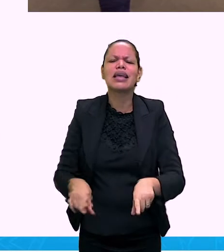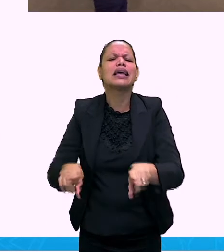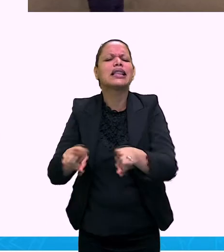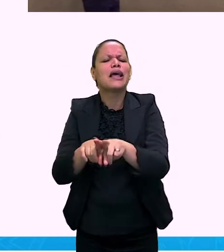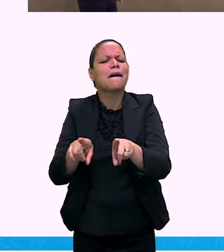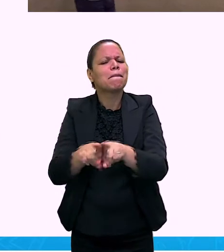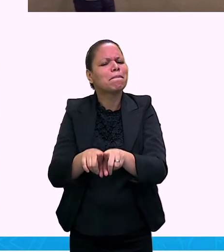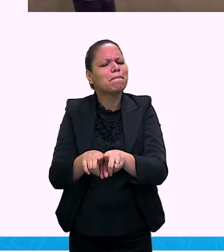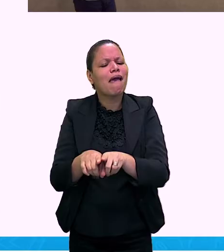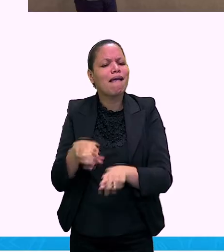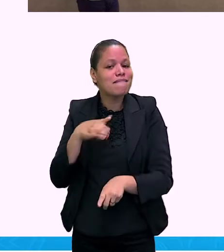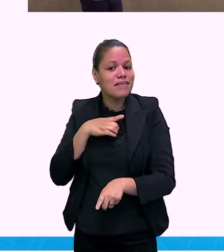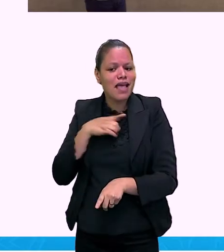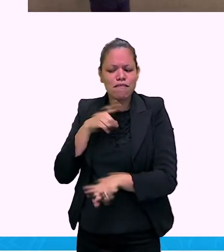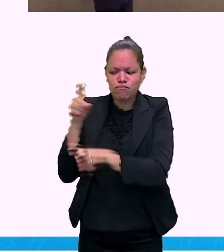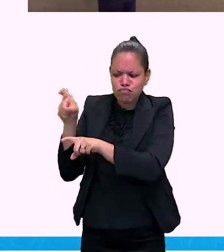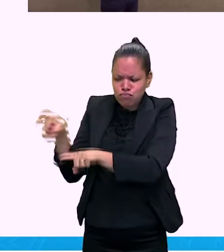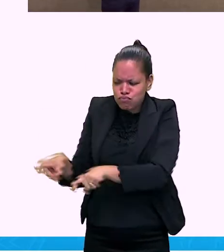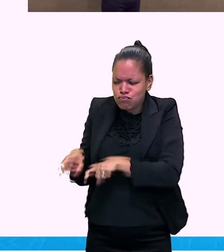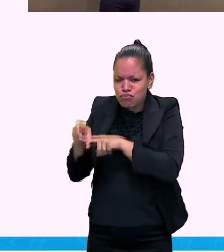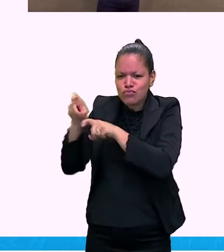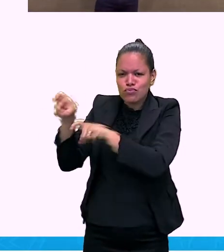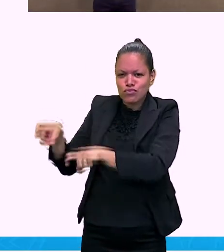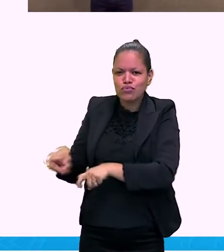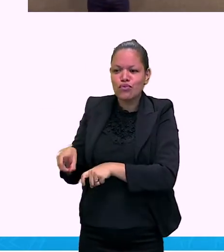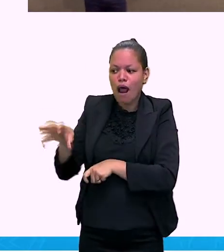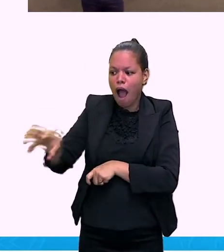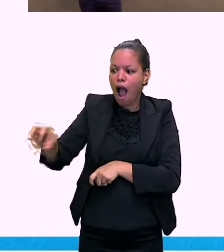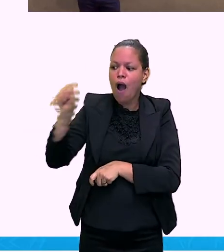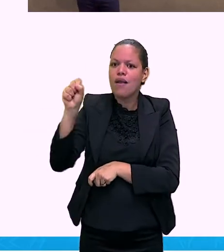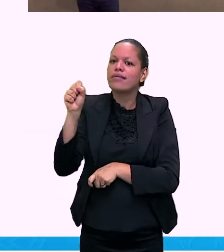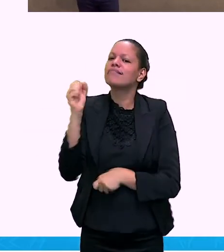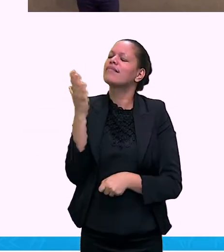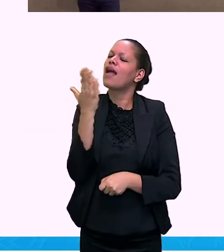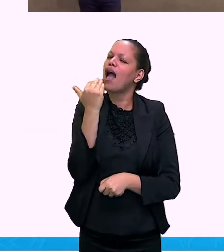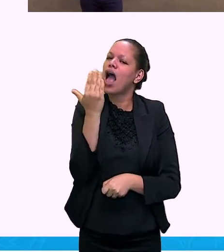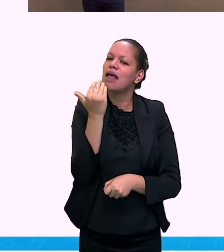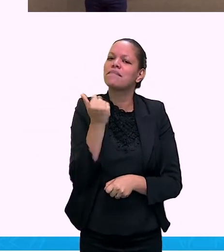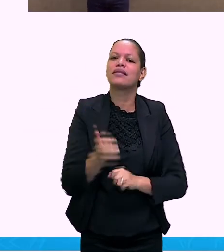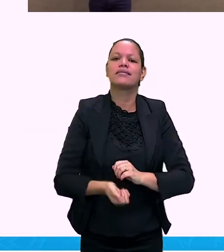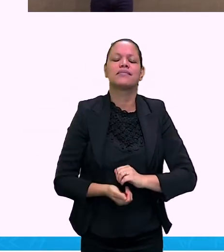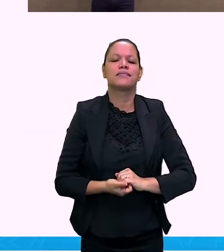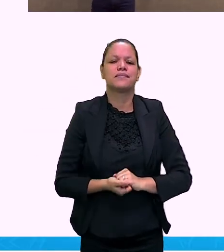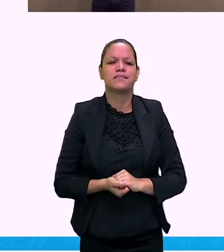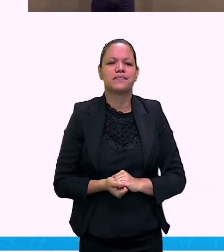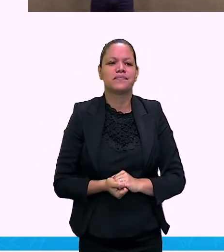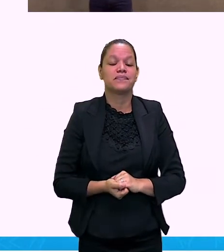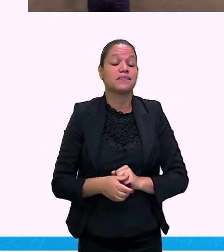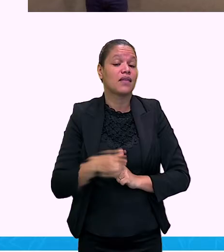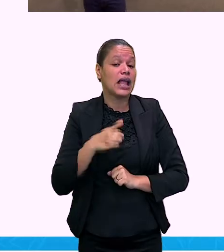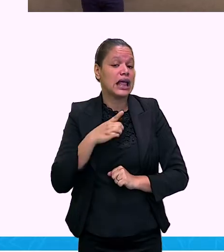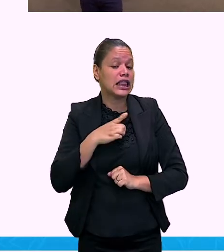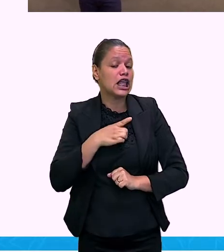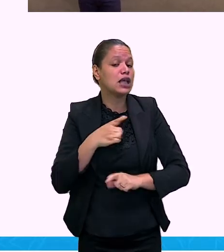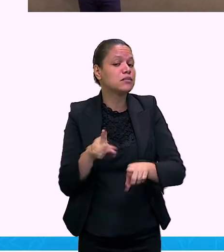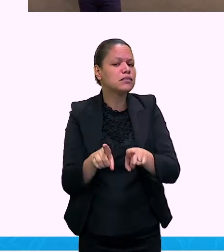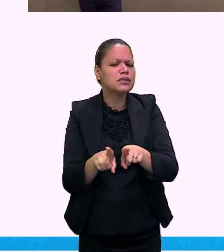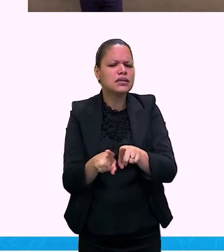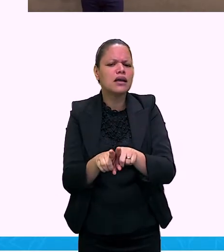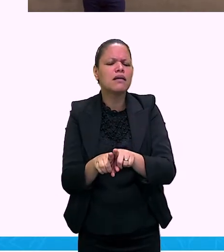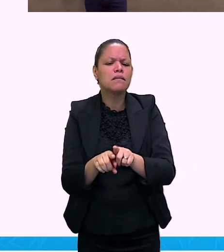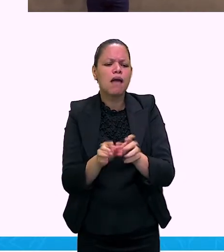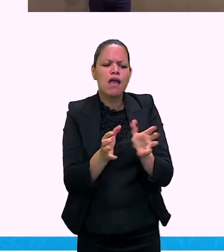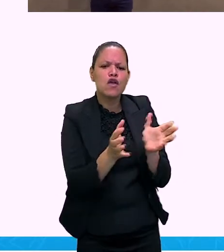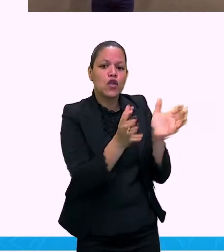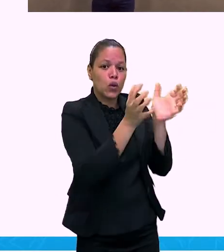colheita do seu próprio alimento. Nós também temos aí, como parte desse grupos indígenas,